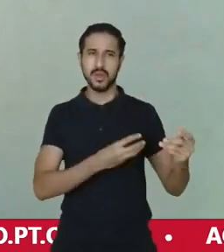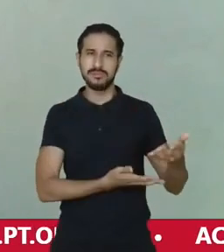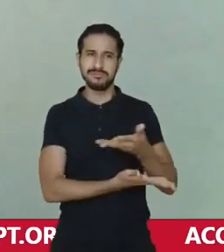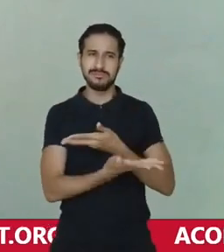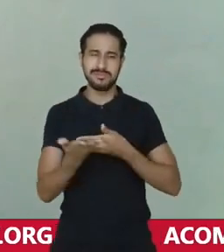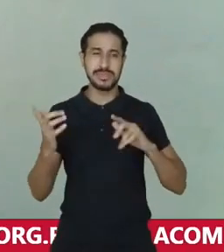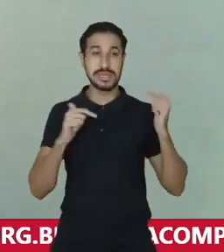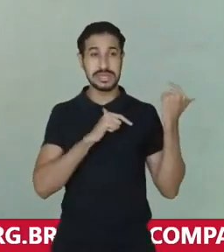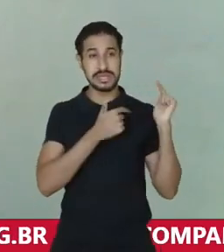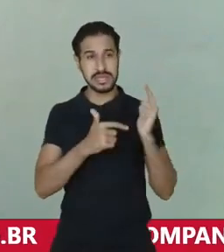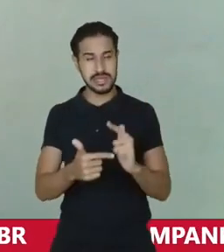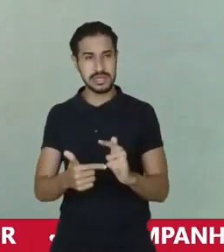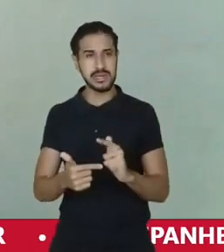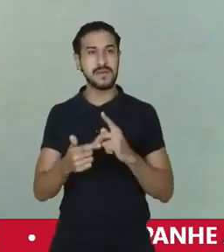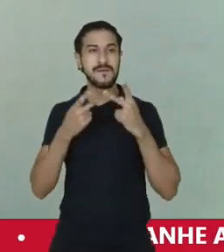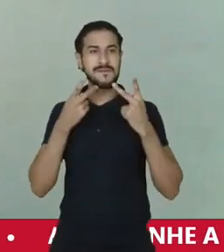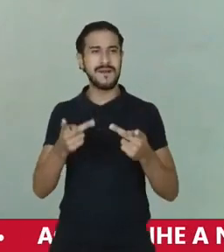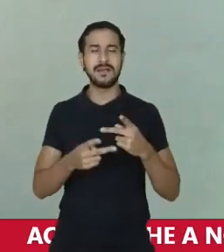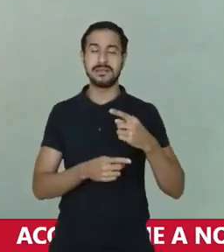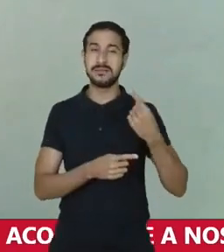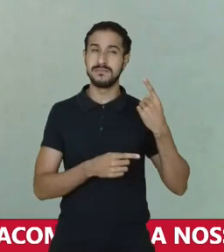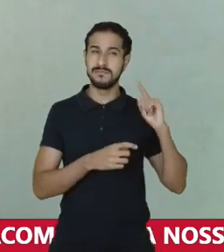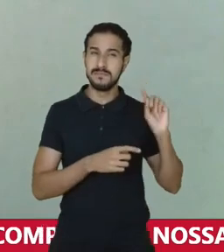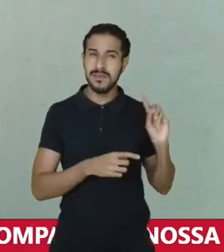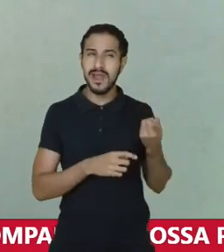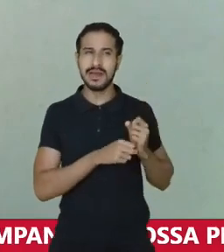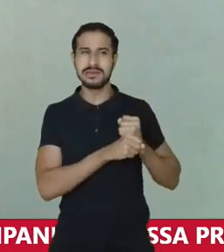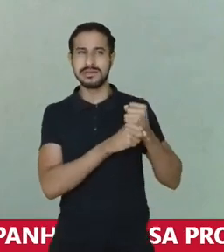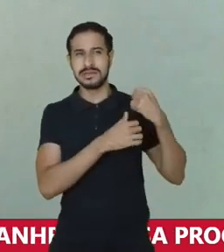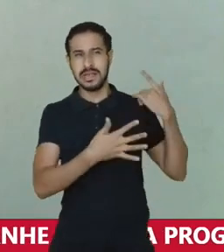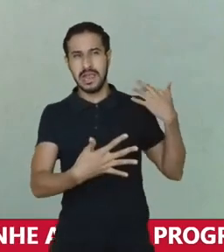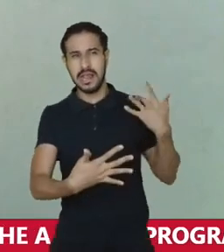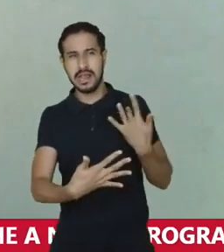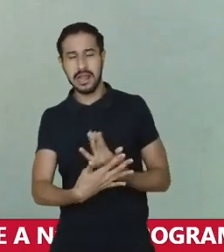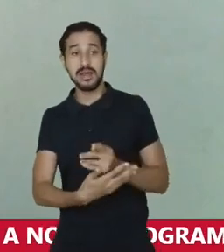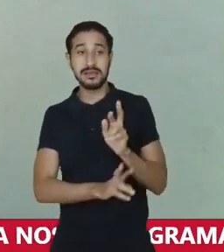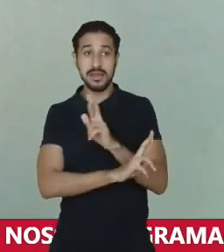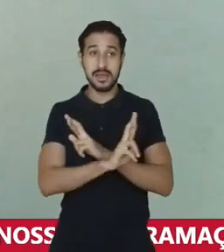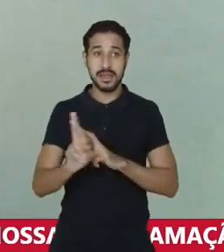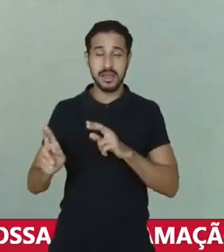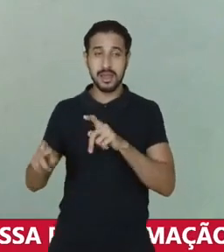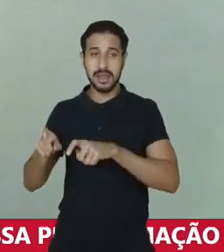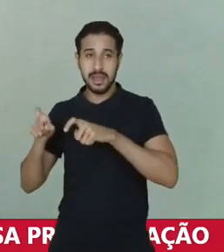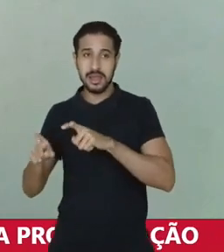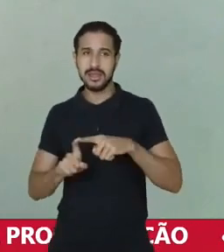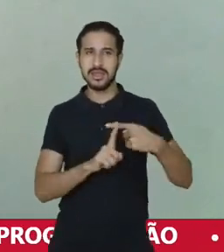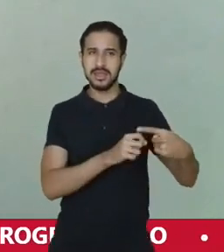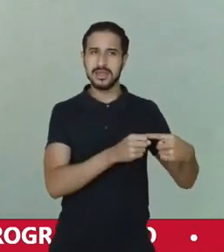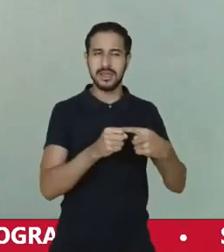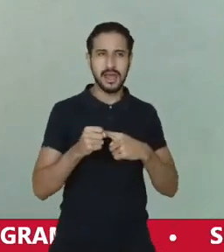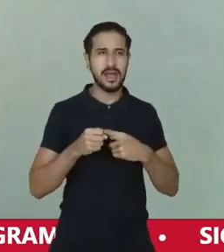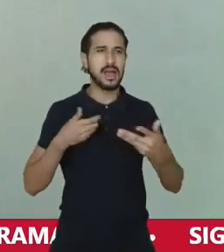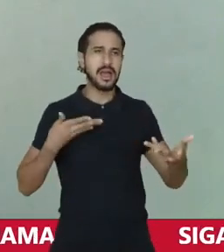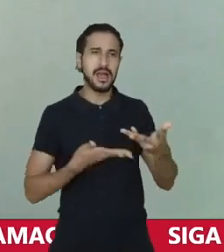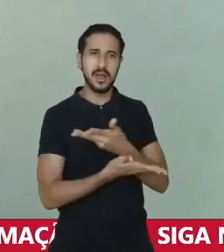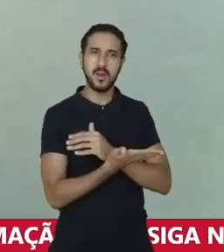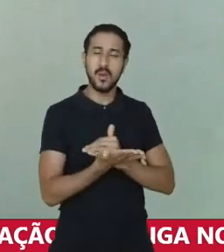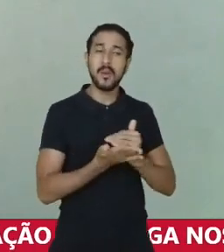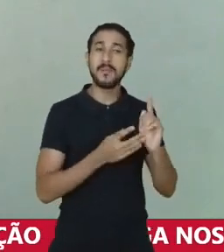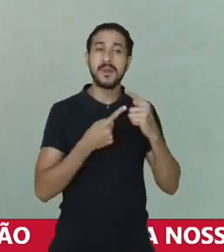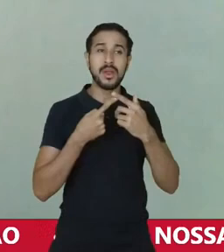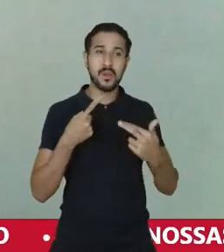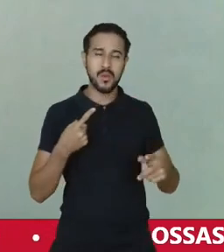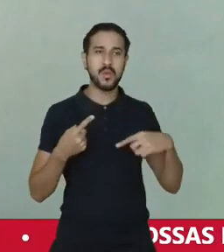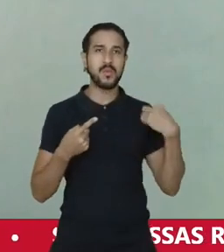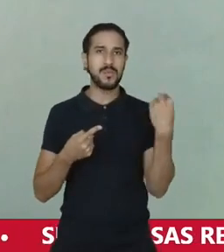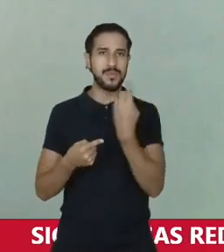comunidades tradicionais vêm dizendo há milhares de anos, né? Então, essa relação entre campo e cidade se vem através, acho que primeiramente